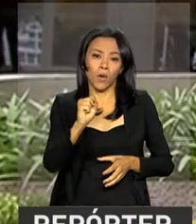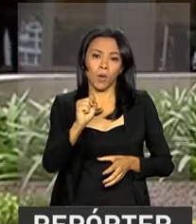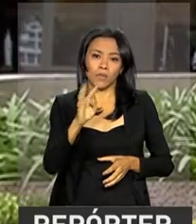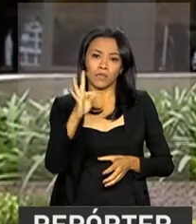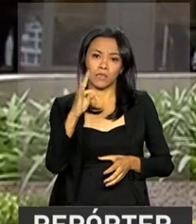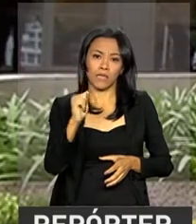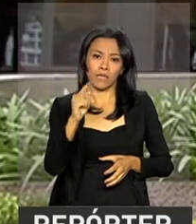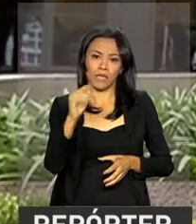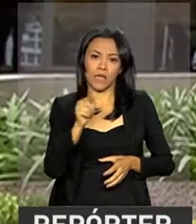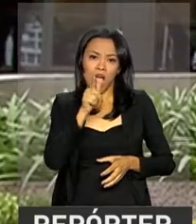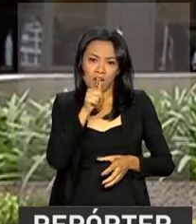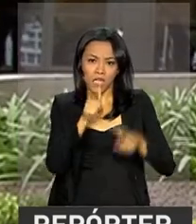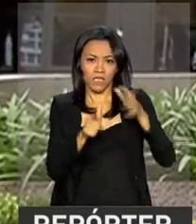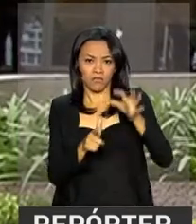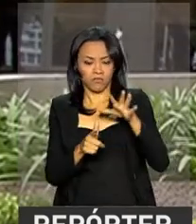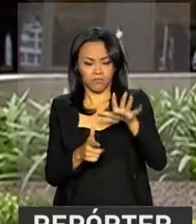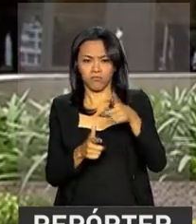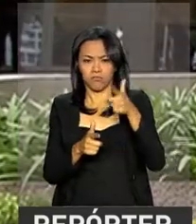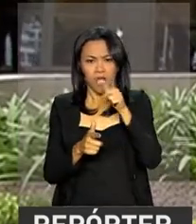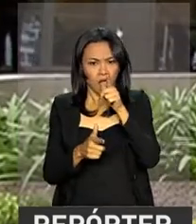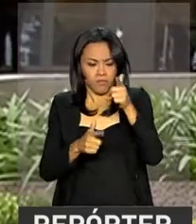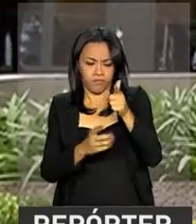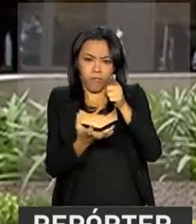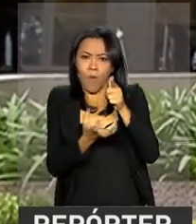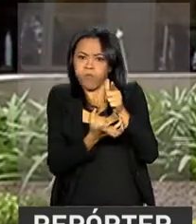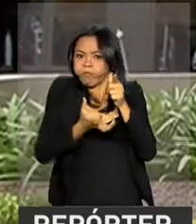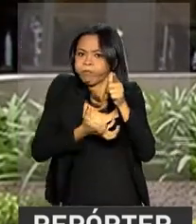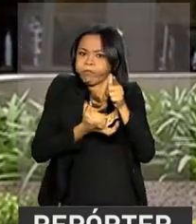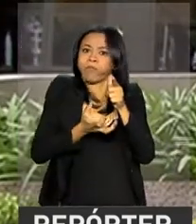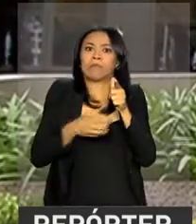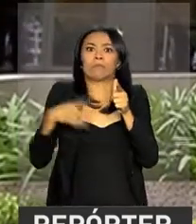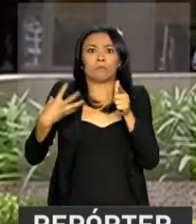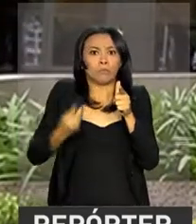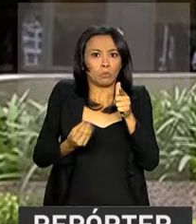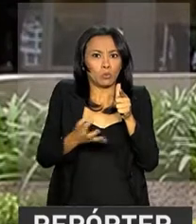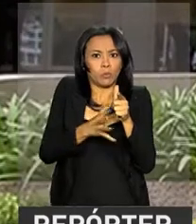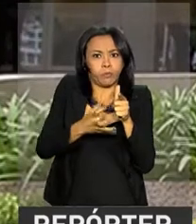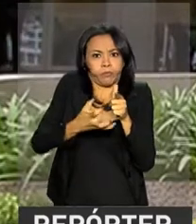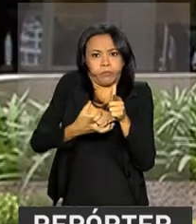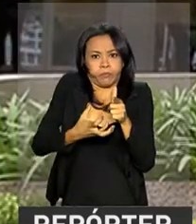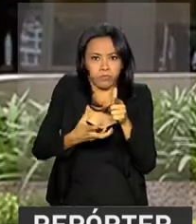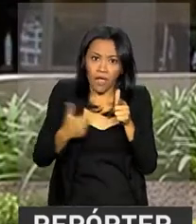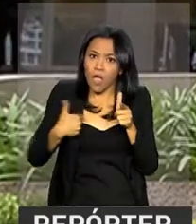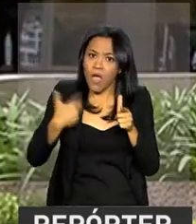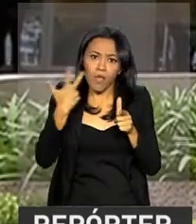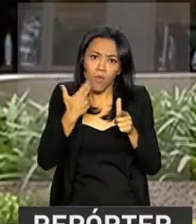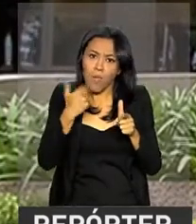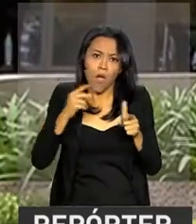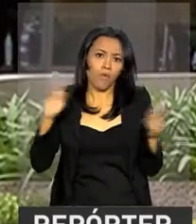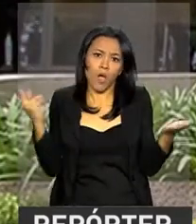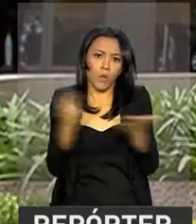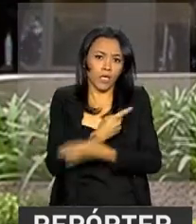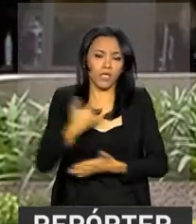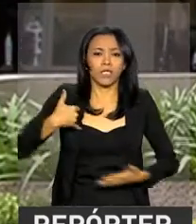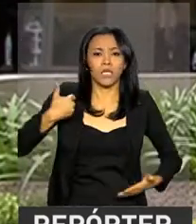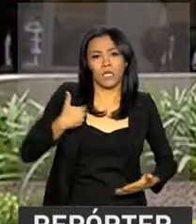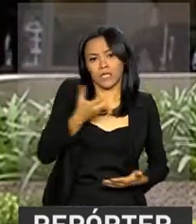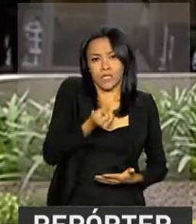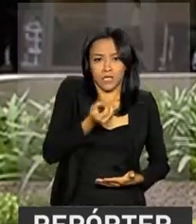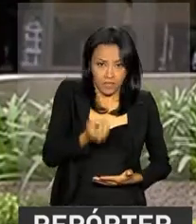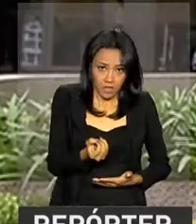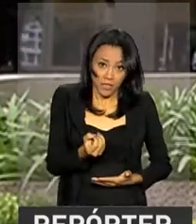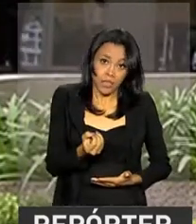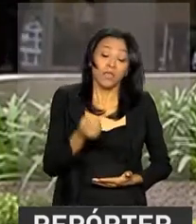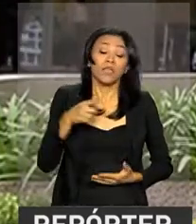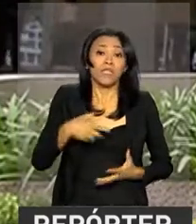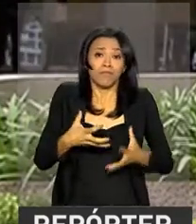que realizou o procedimento, a próstata do presidente Michel Temer estava bastante inchada, algo comum em homens acima dos 70 anos de idade,